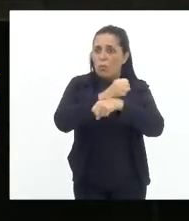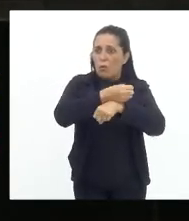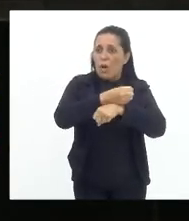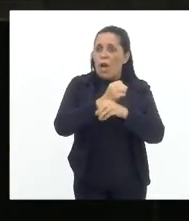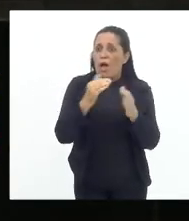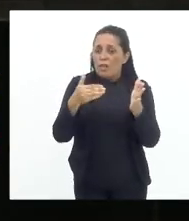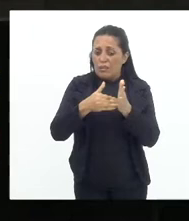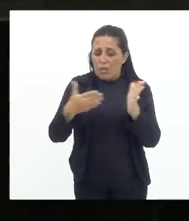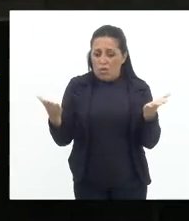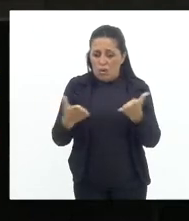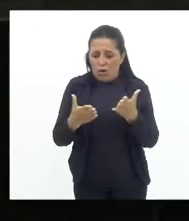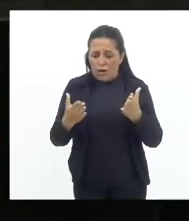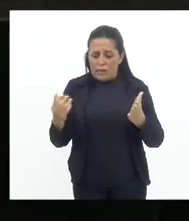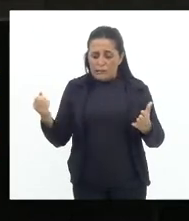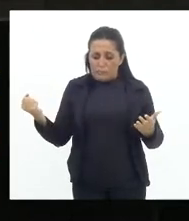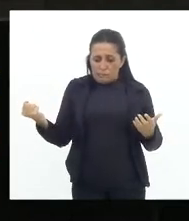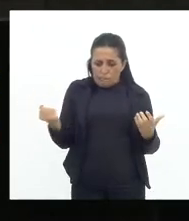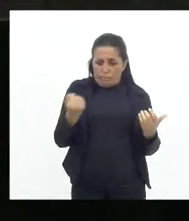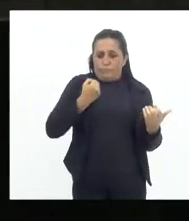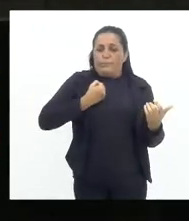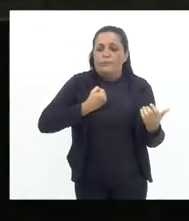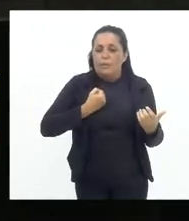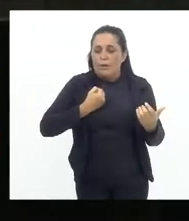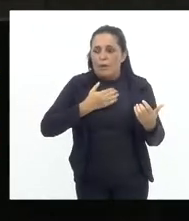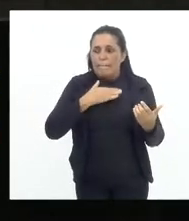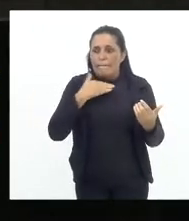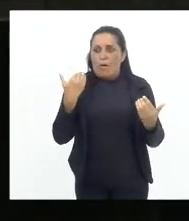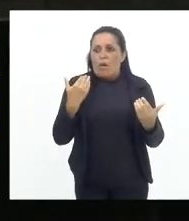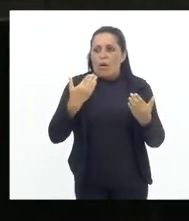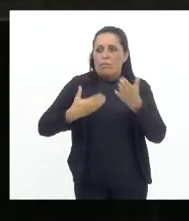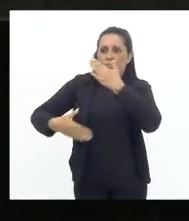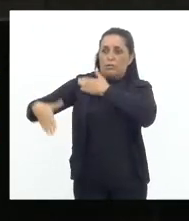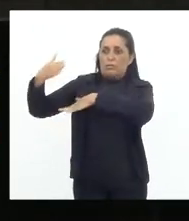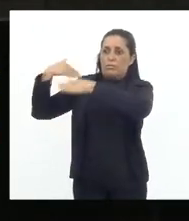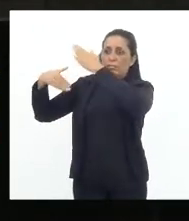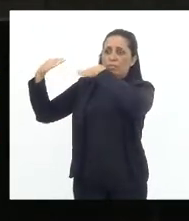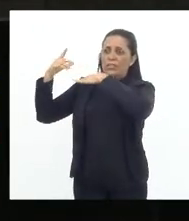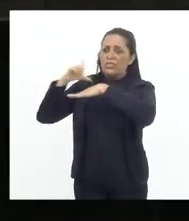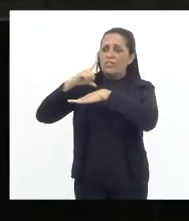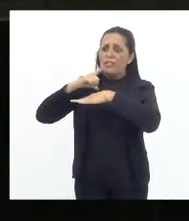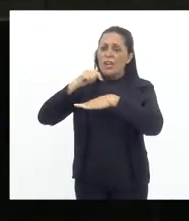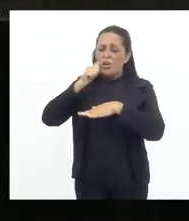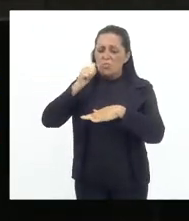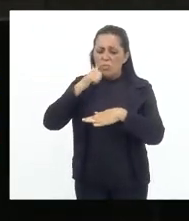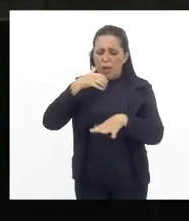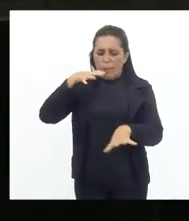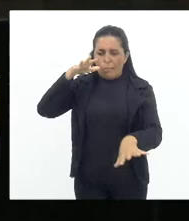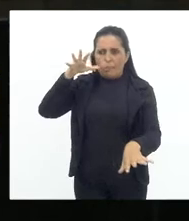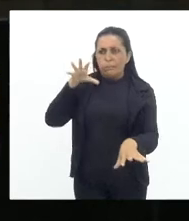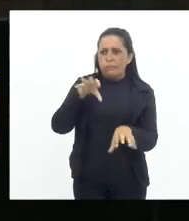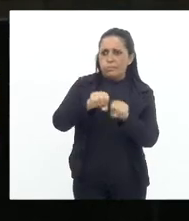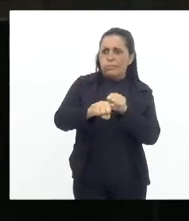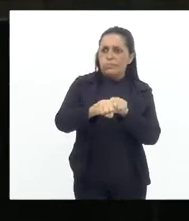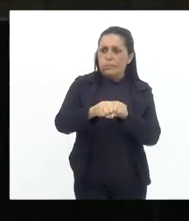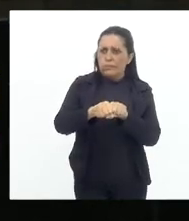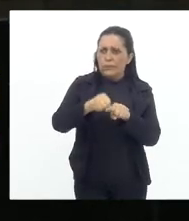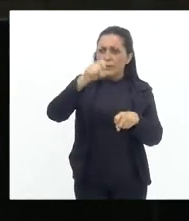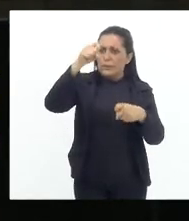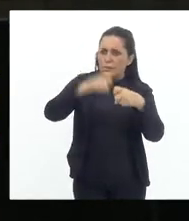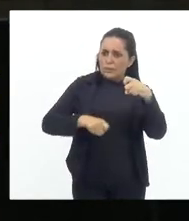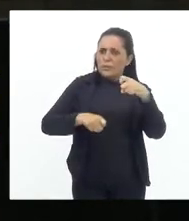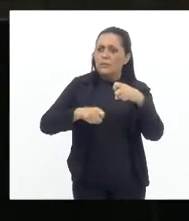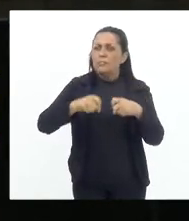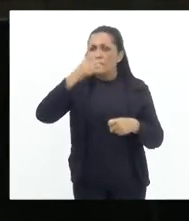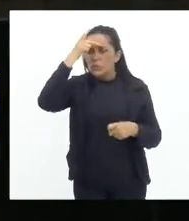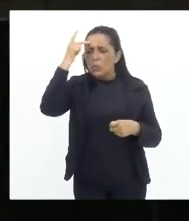de morte a nossa ancestralidade nós tivemos senhor presidente as nossas mulheres estupradas estupradas